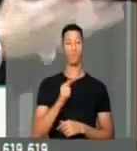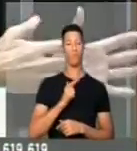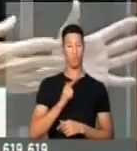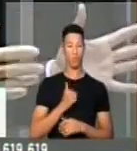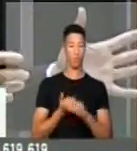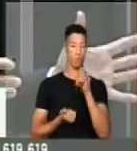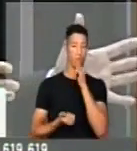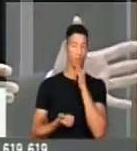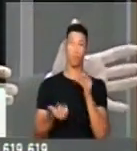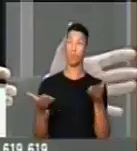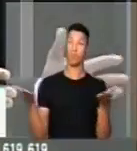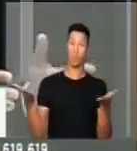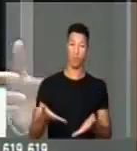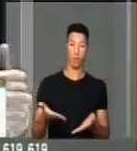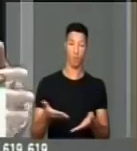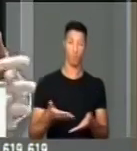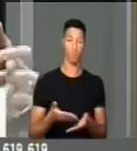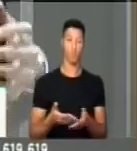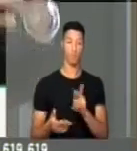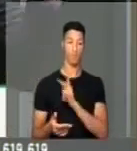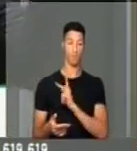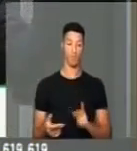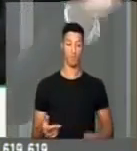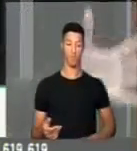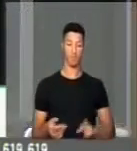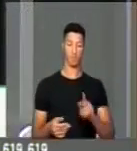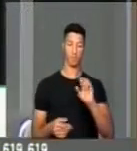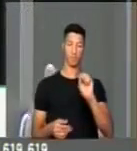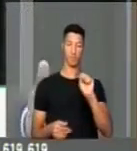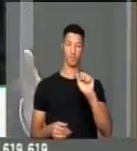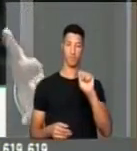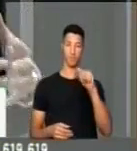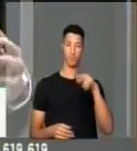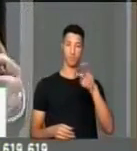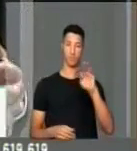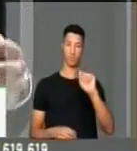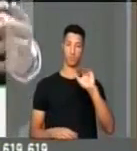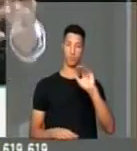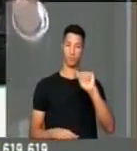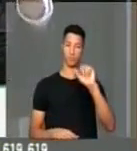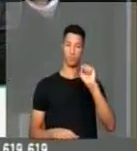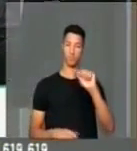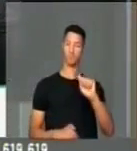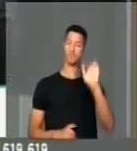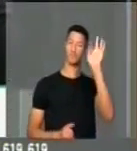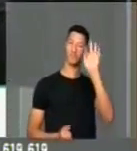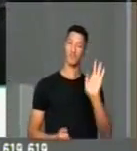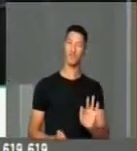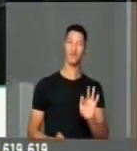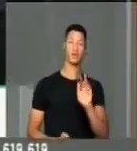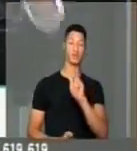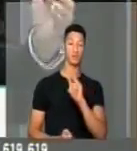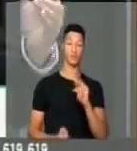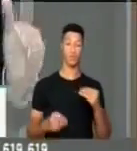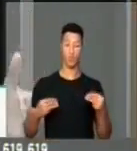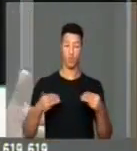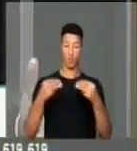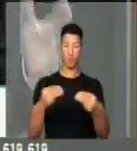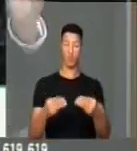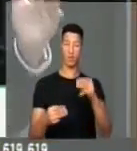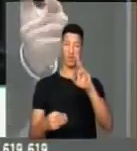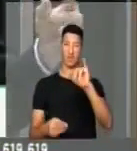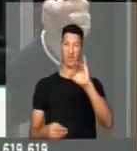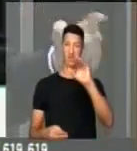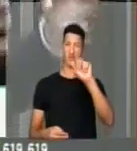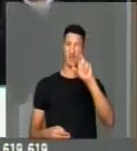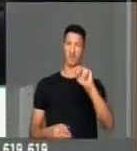tivemos o exemplo hoje, o presidente das Santas Casas, feliz, o ministro Ricardo